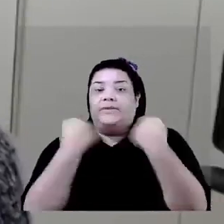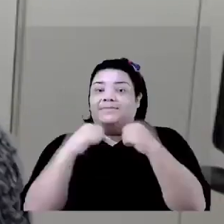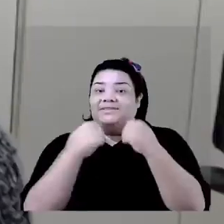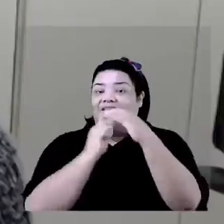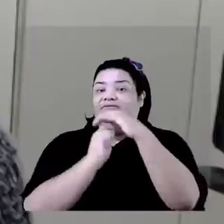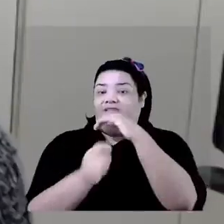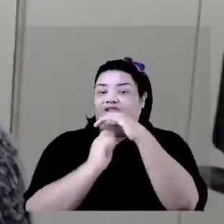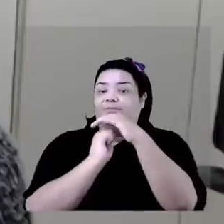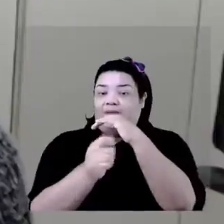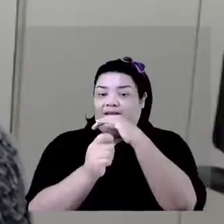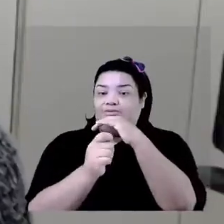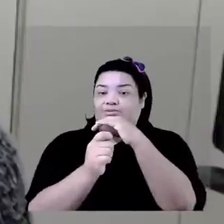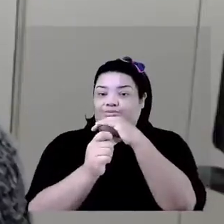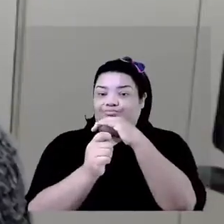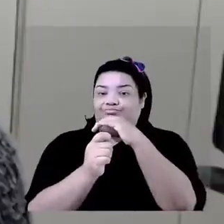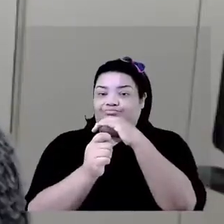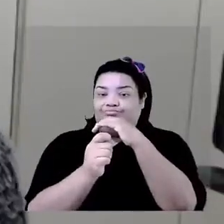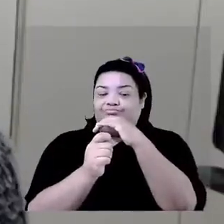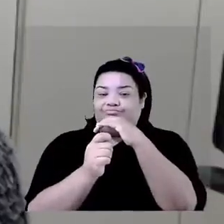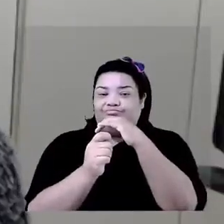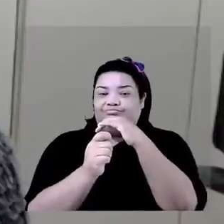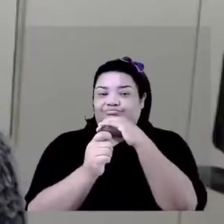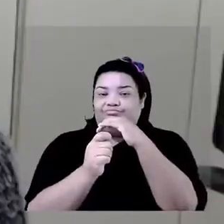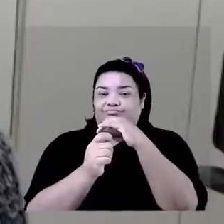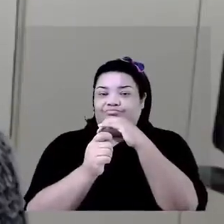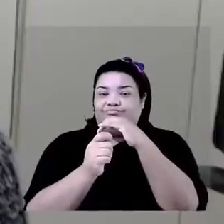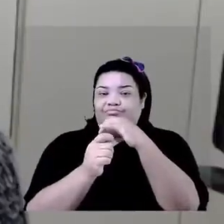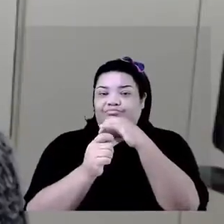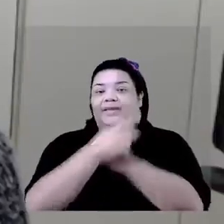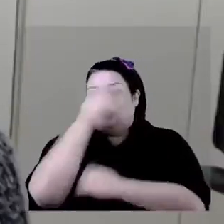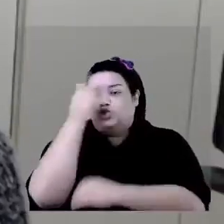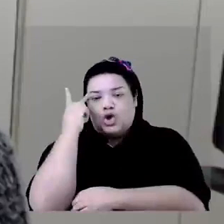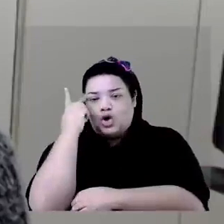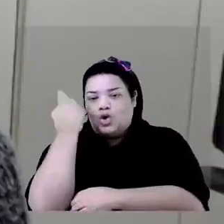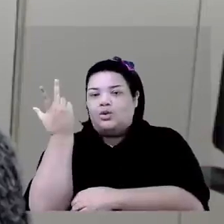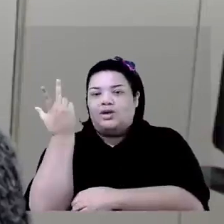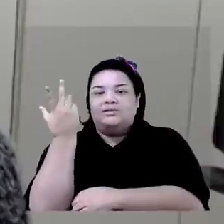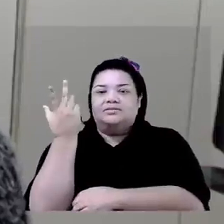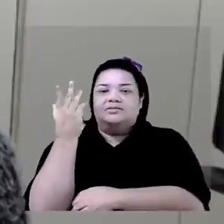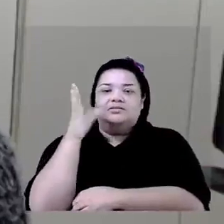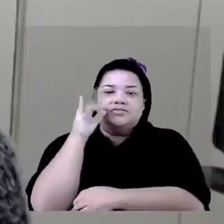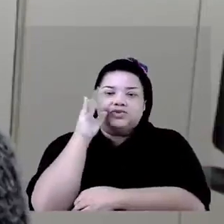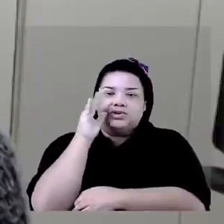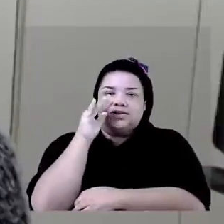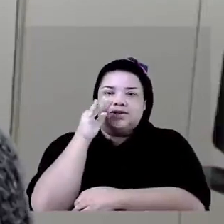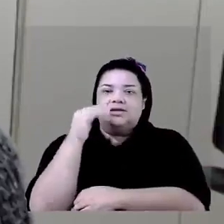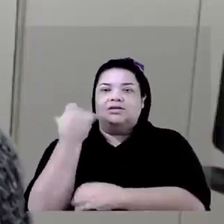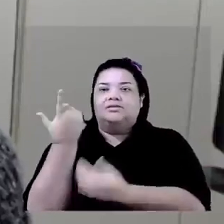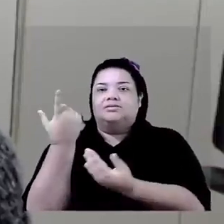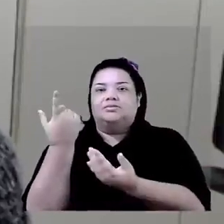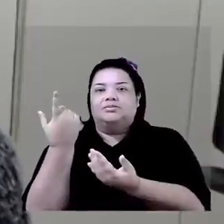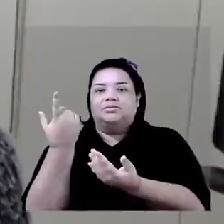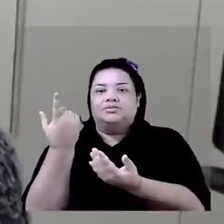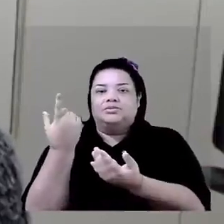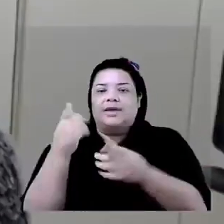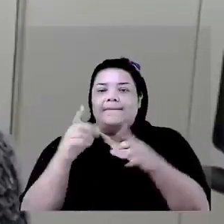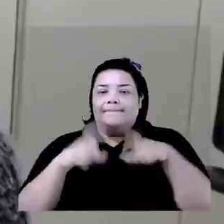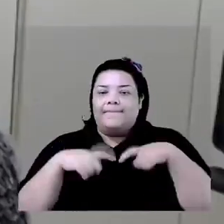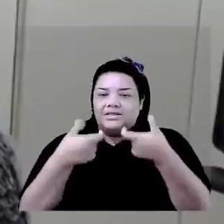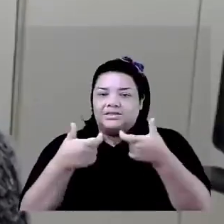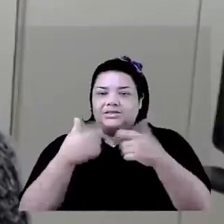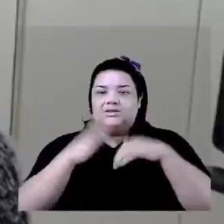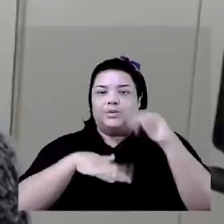investimentos em termos de pessoas, né? Pessoas colocando as ações em prática